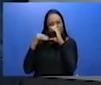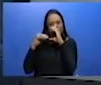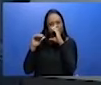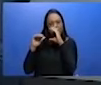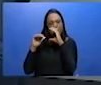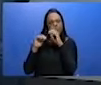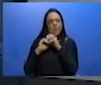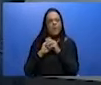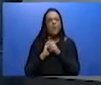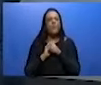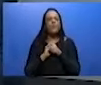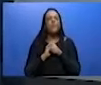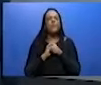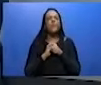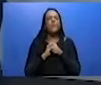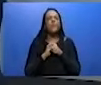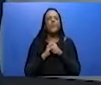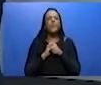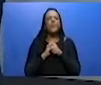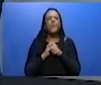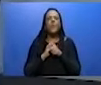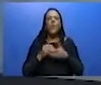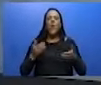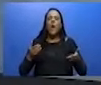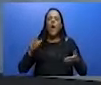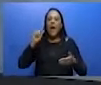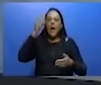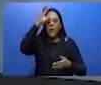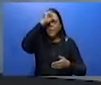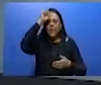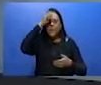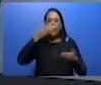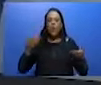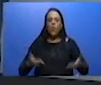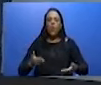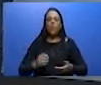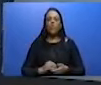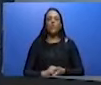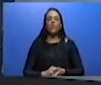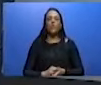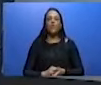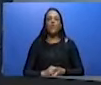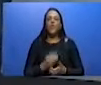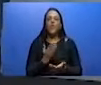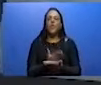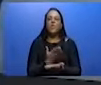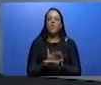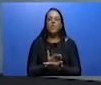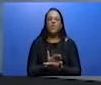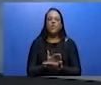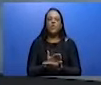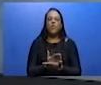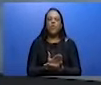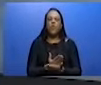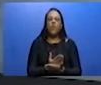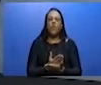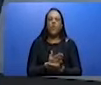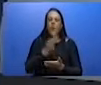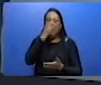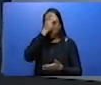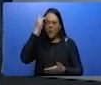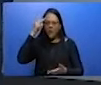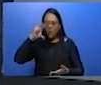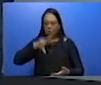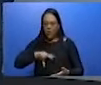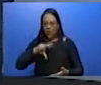estão falando. O que nós vimos hoje? A gente estudou como seguiu a permanência dos portugueses nas